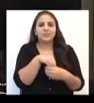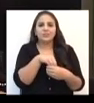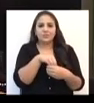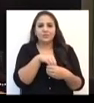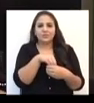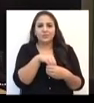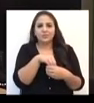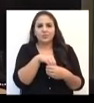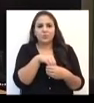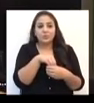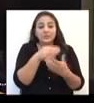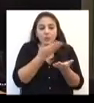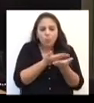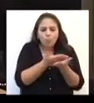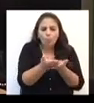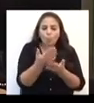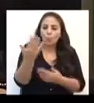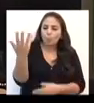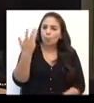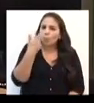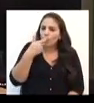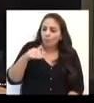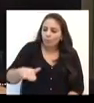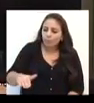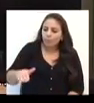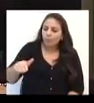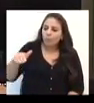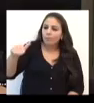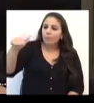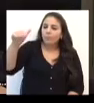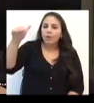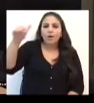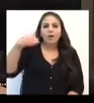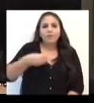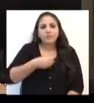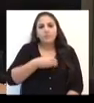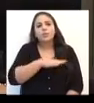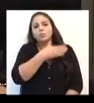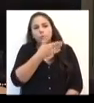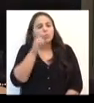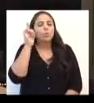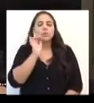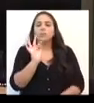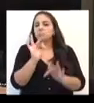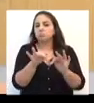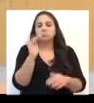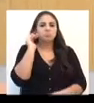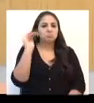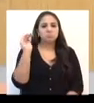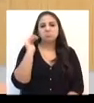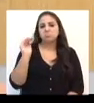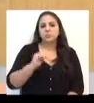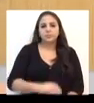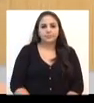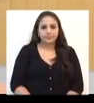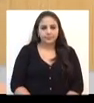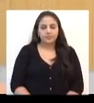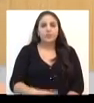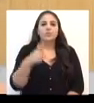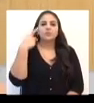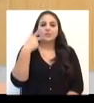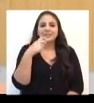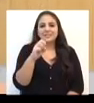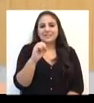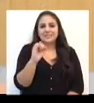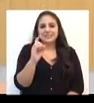de criança, na juventude e na vida toda, a gente sabe que isso pode ser combatido com muita tranquilidade. E o vereador